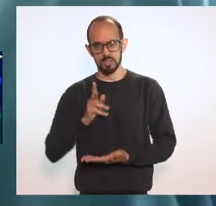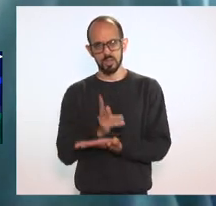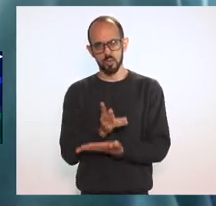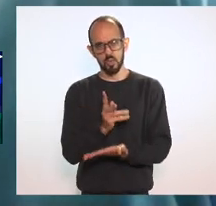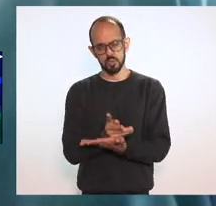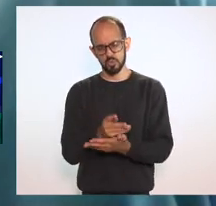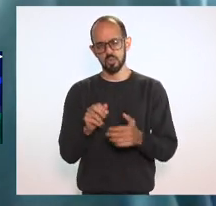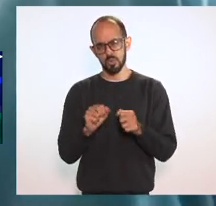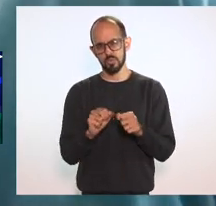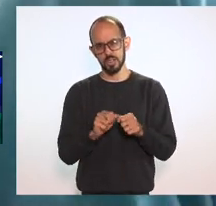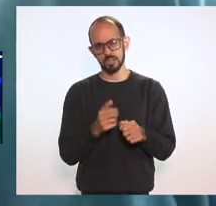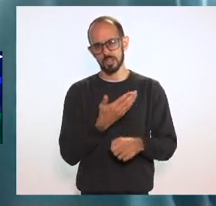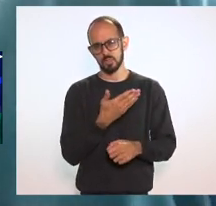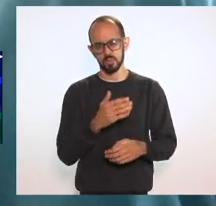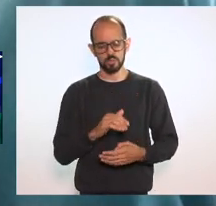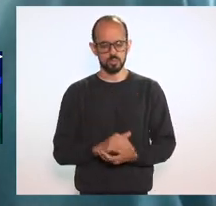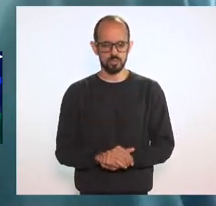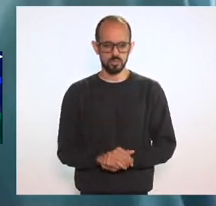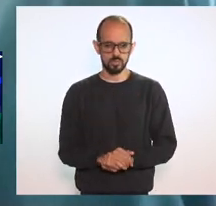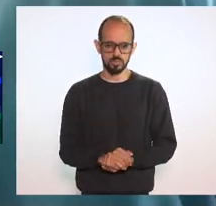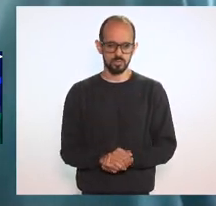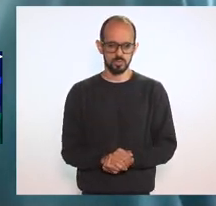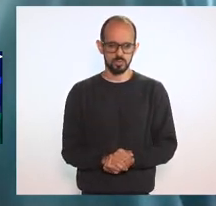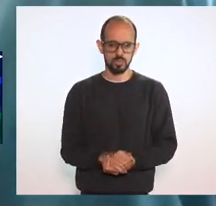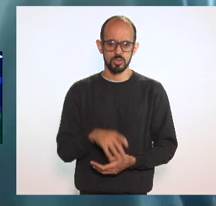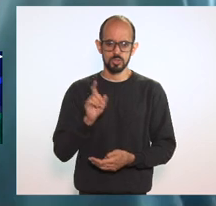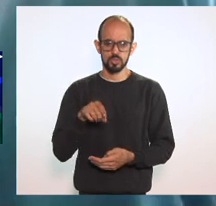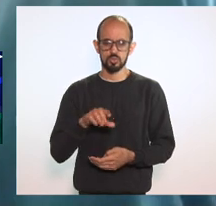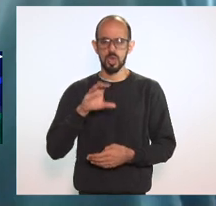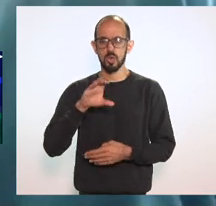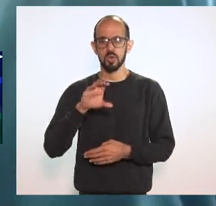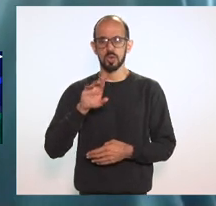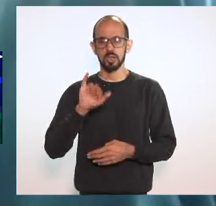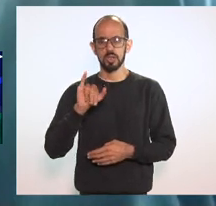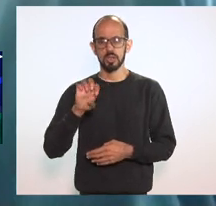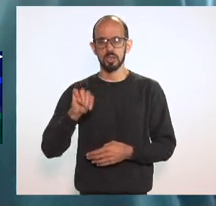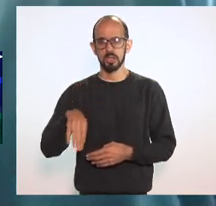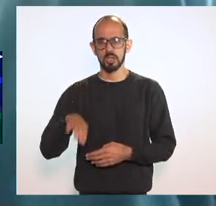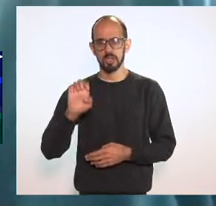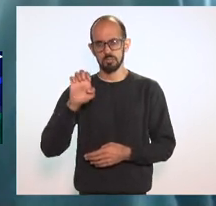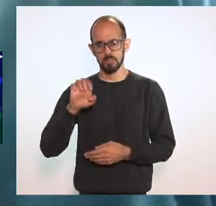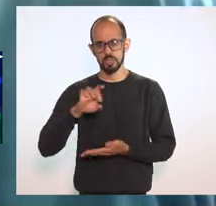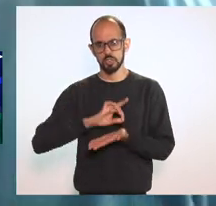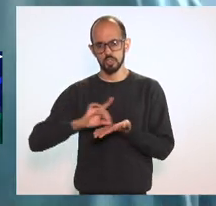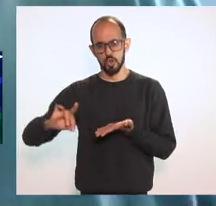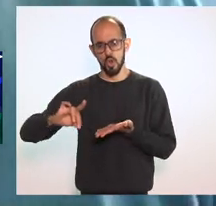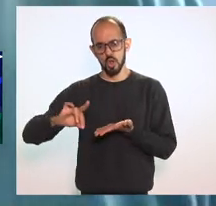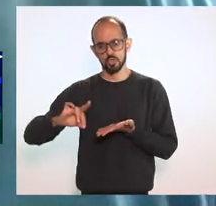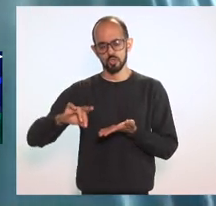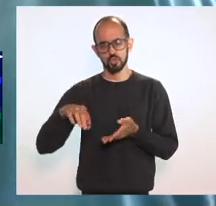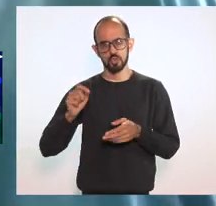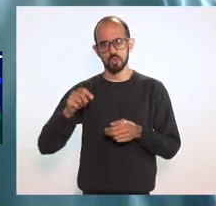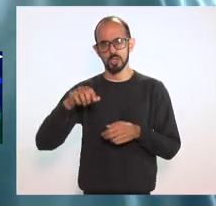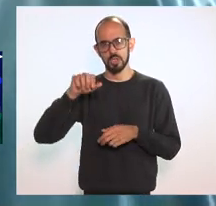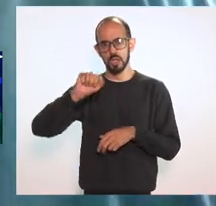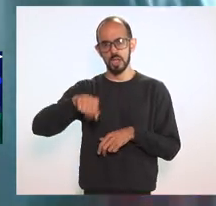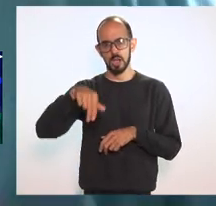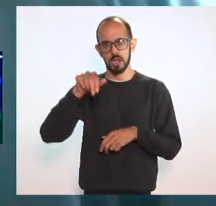barbaridade e isso foi enquadrado no crime de ódio racismo E antissemitismo